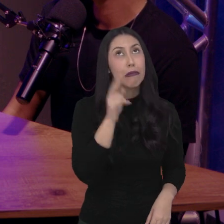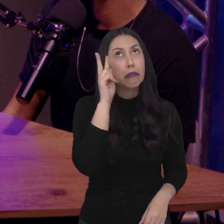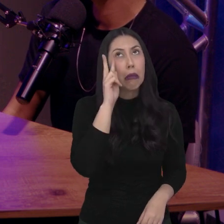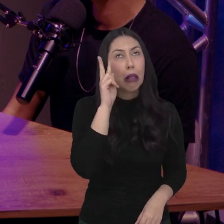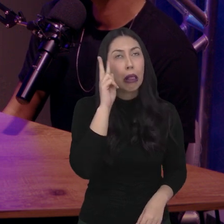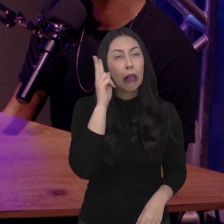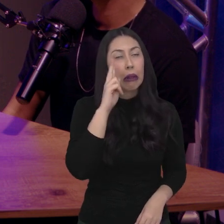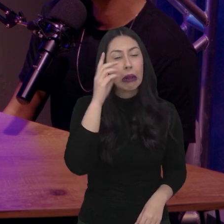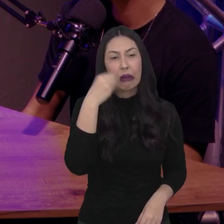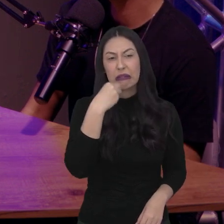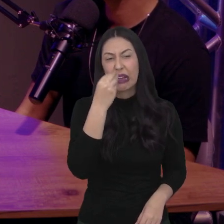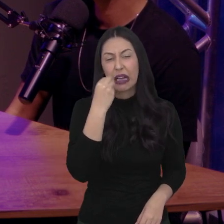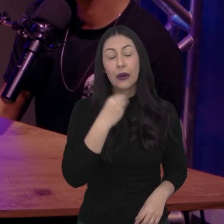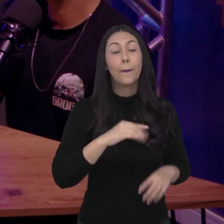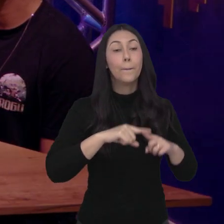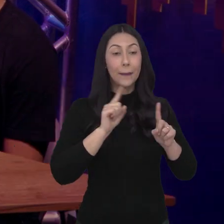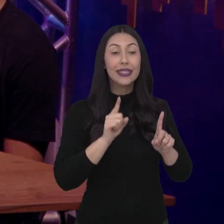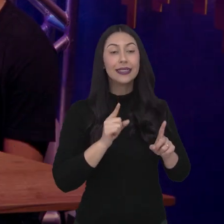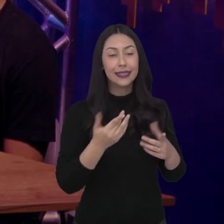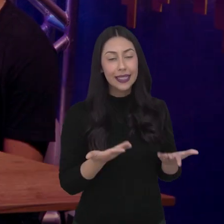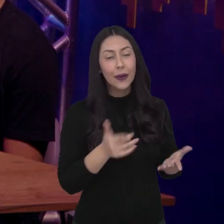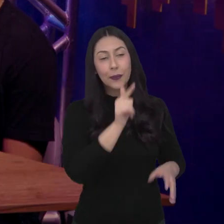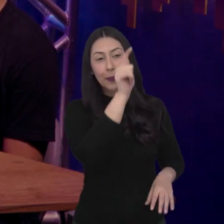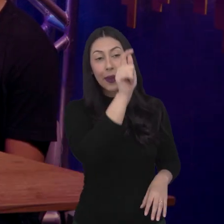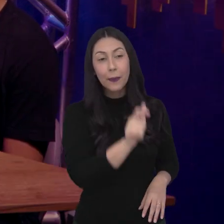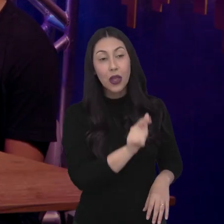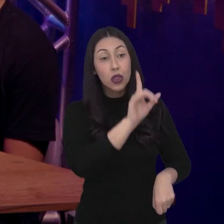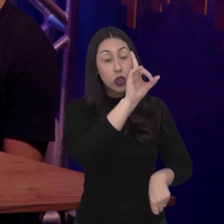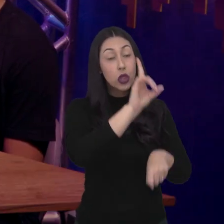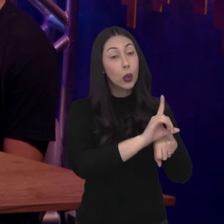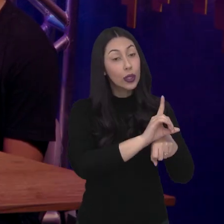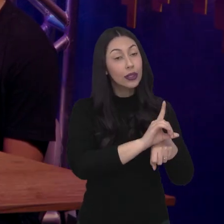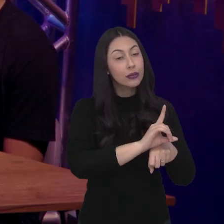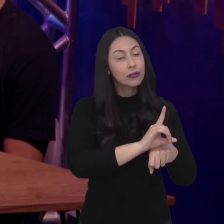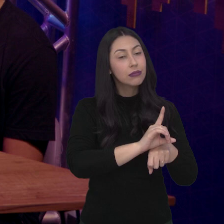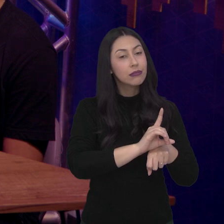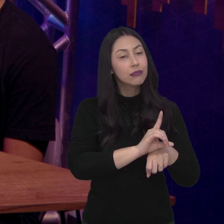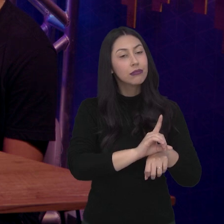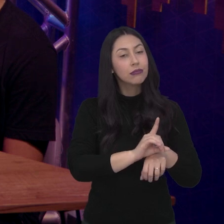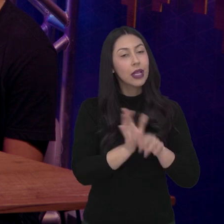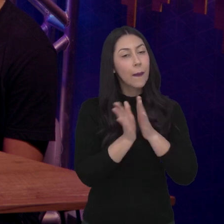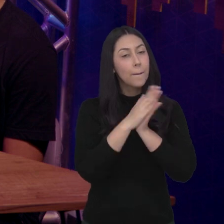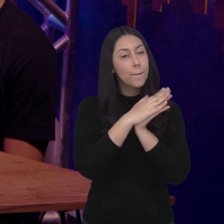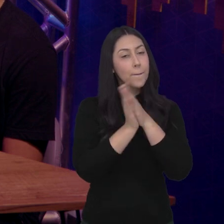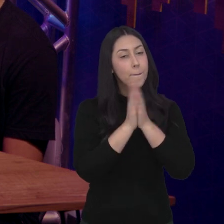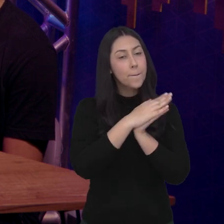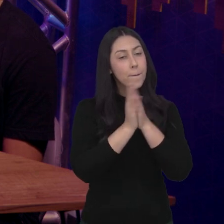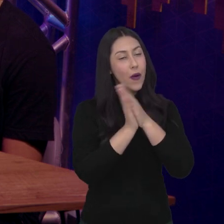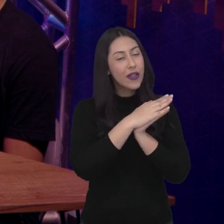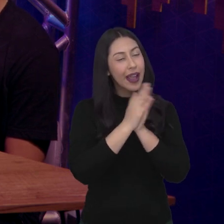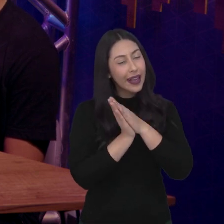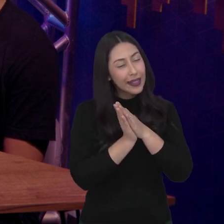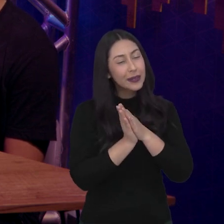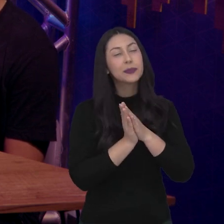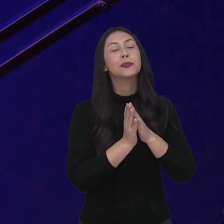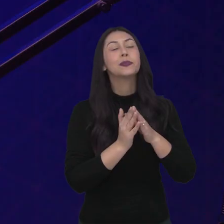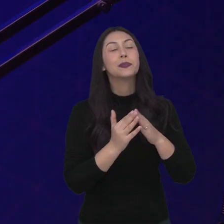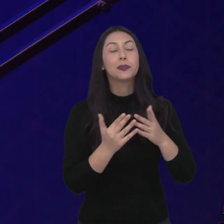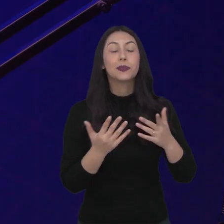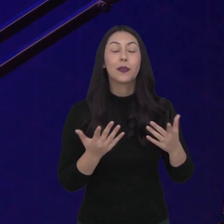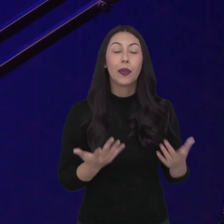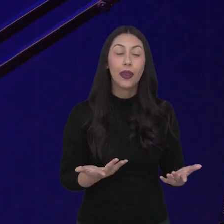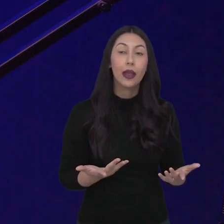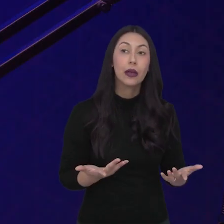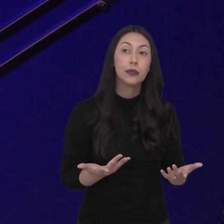tá falha. Mas a gente tem a pessoa, então, né, que é a dona da Barbie estereotipada, né, que é feita lá pela